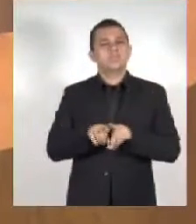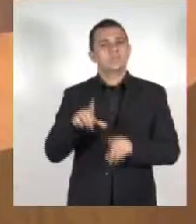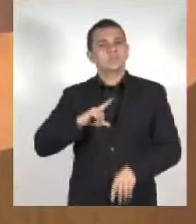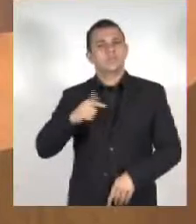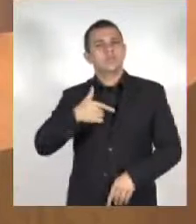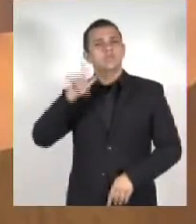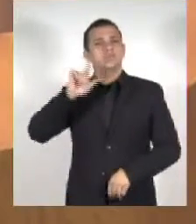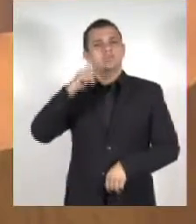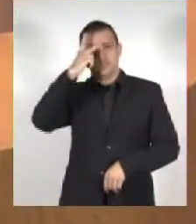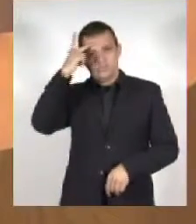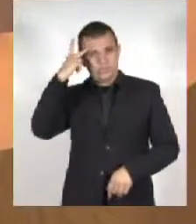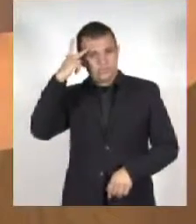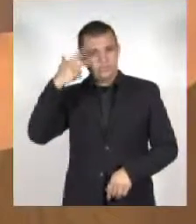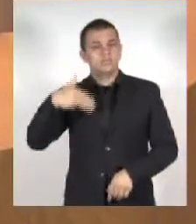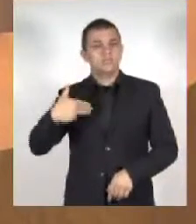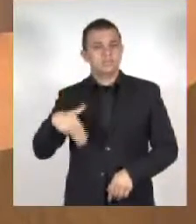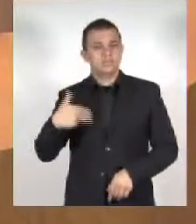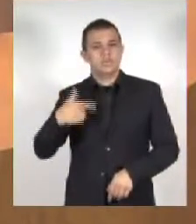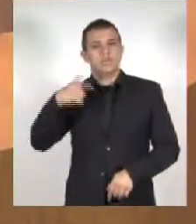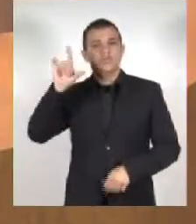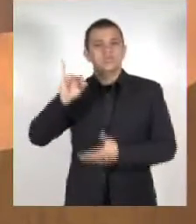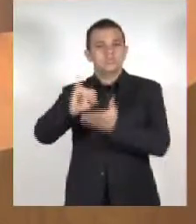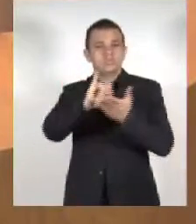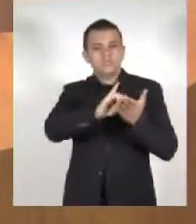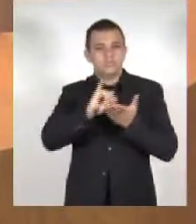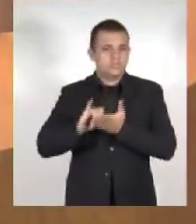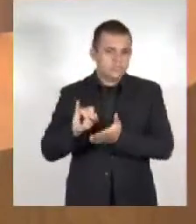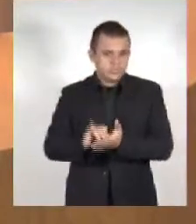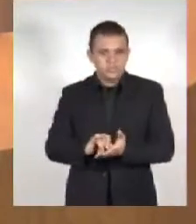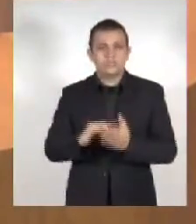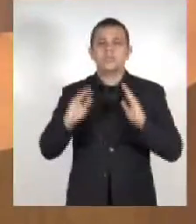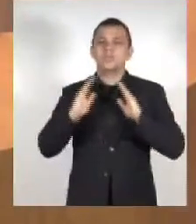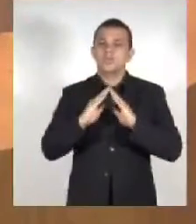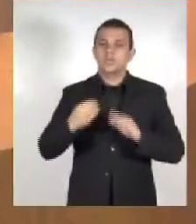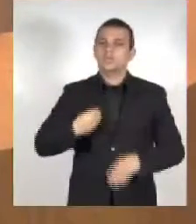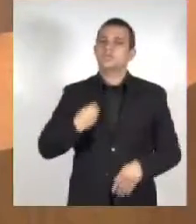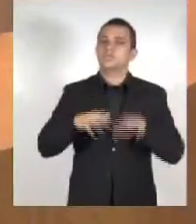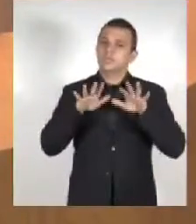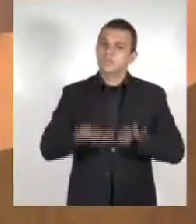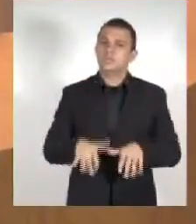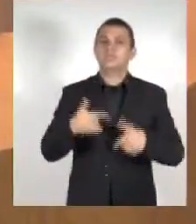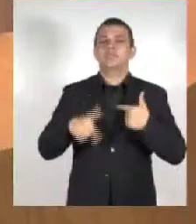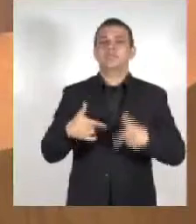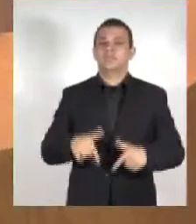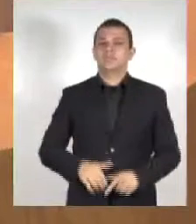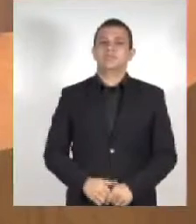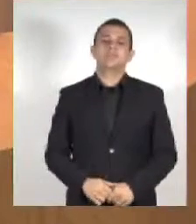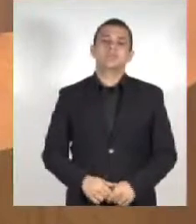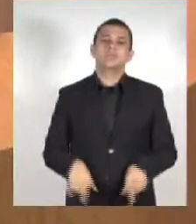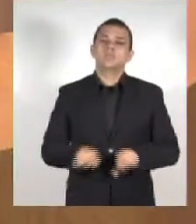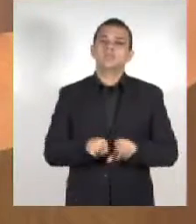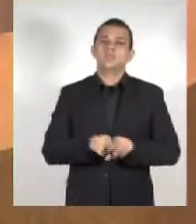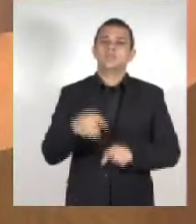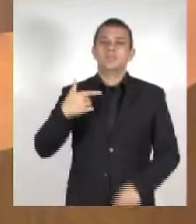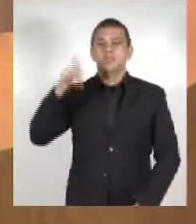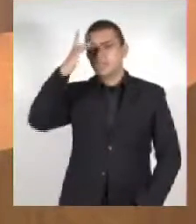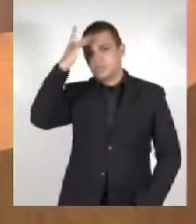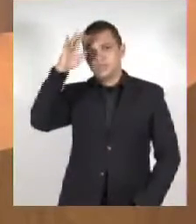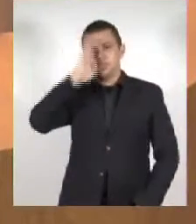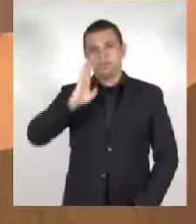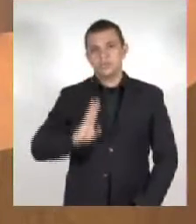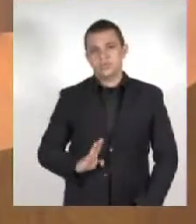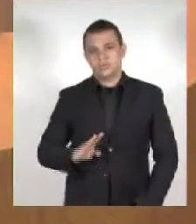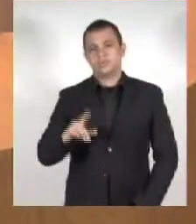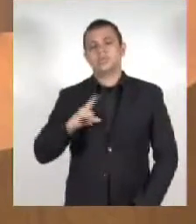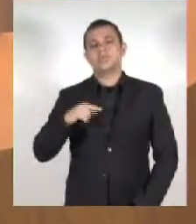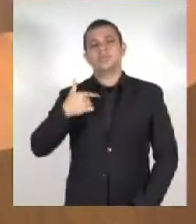outras cidades que moram, que residem, que trabalham em São Luís, muitos outros brasileiros de